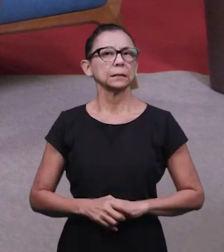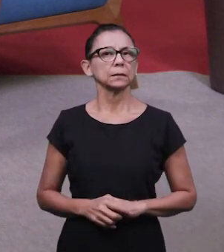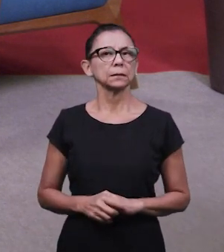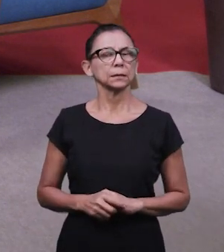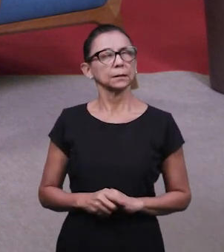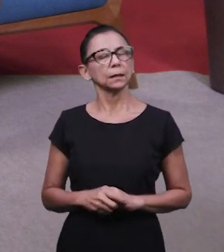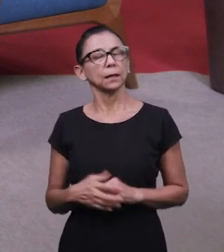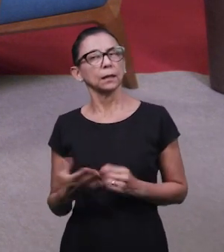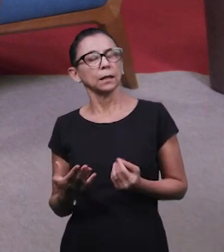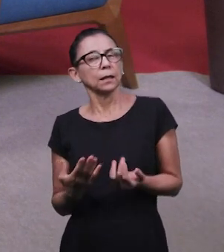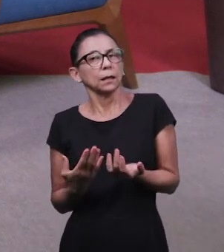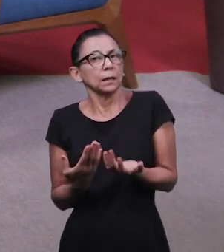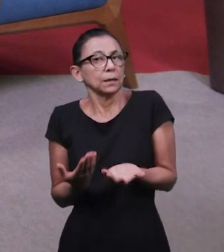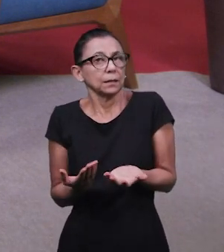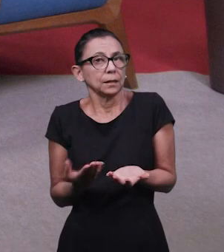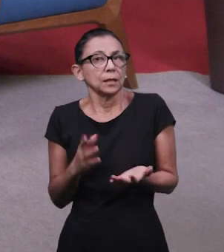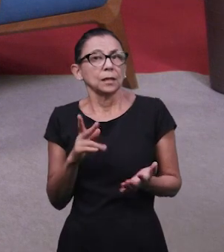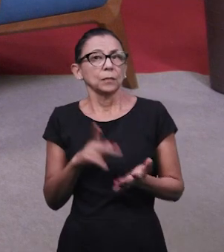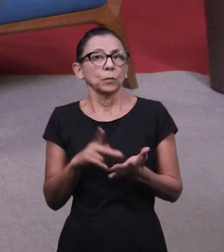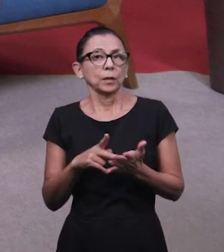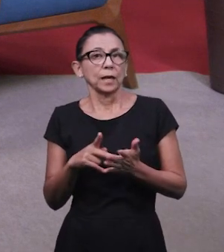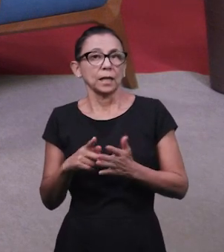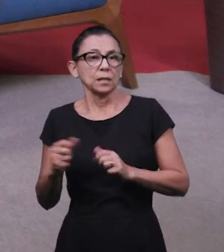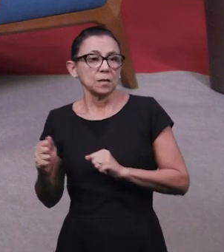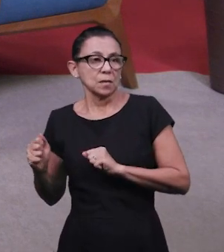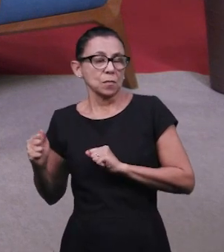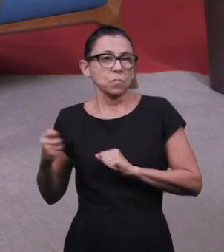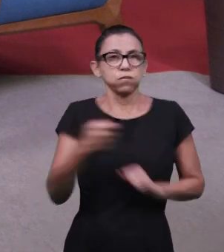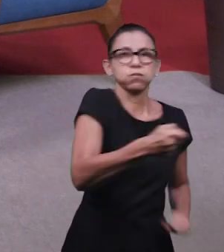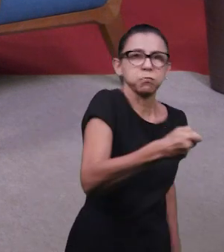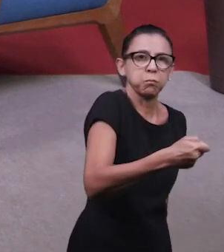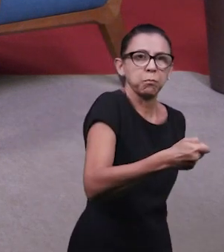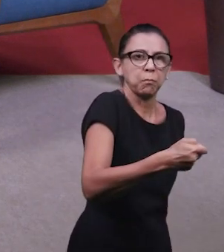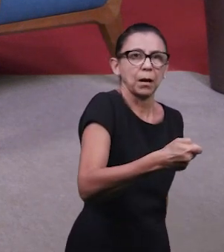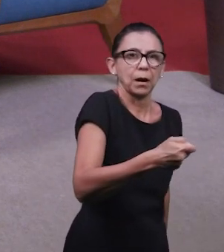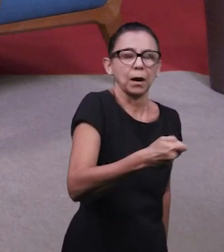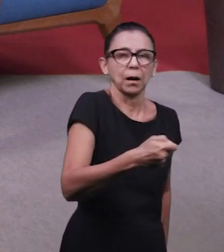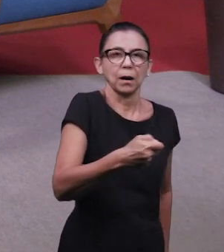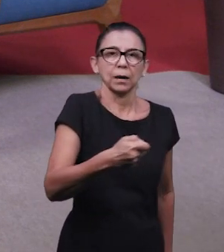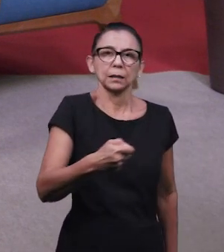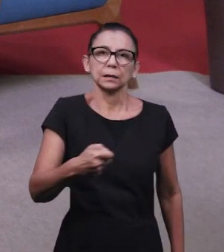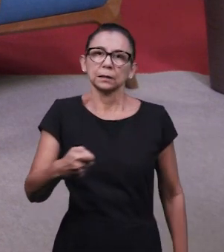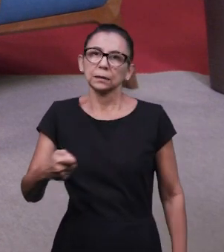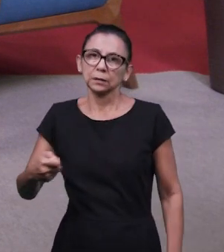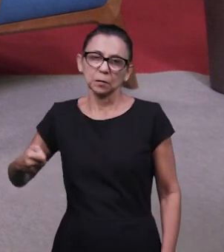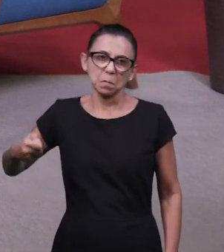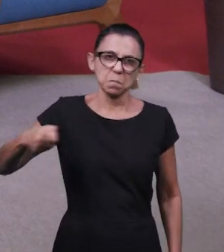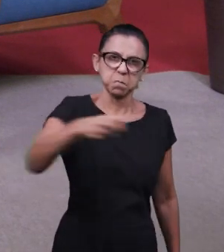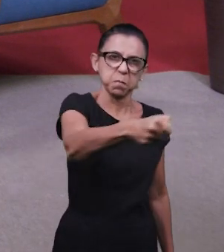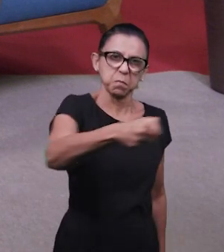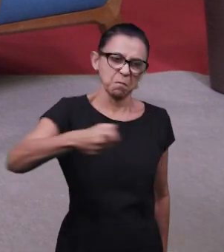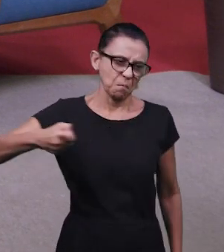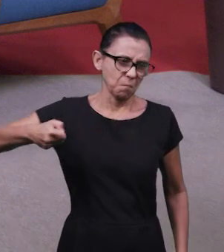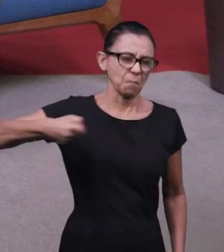atenção não somente a valentia de Eleazar, ele ter